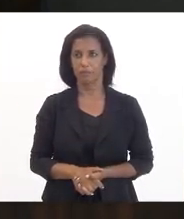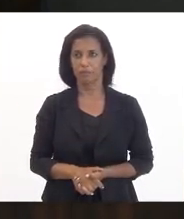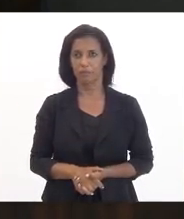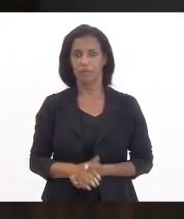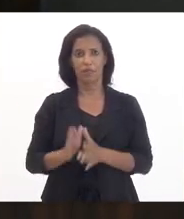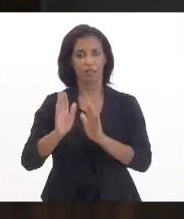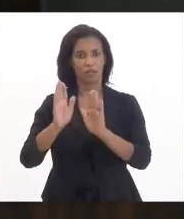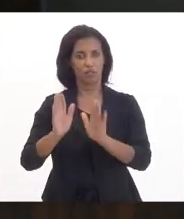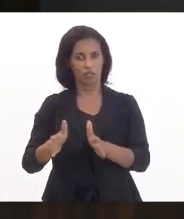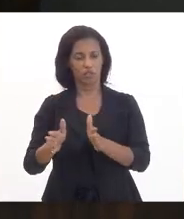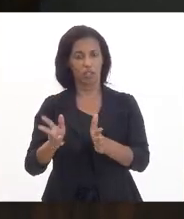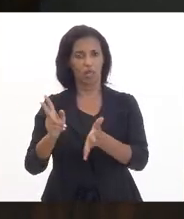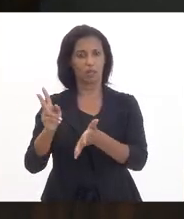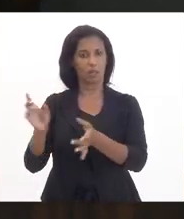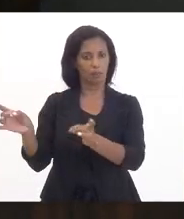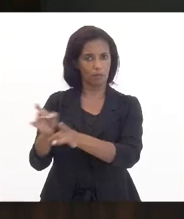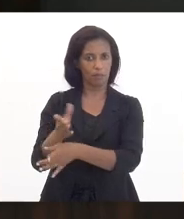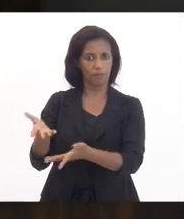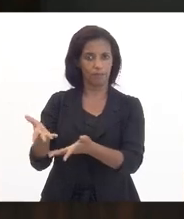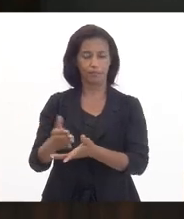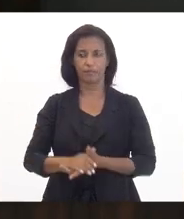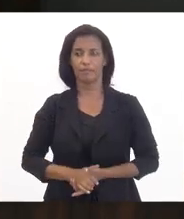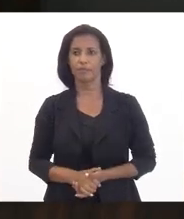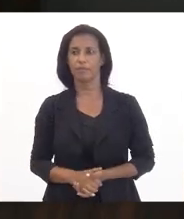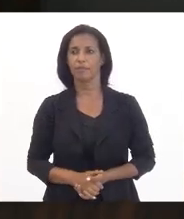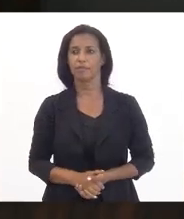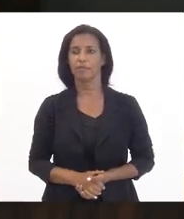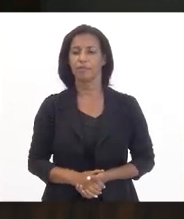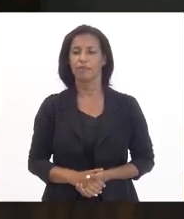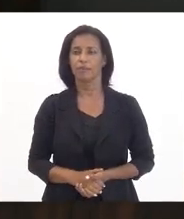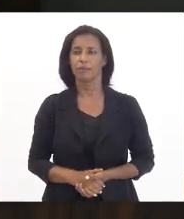já está mantido, está mantido.